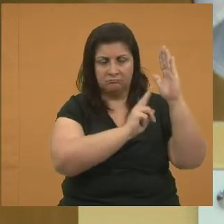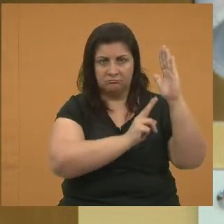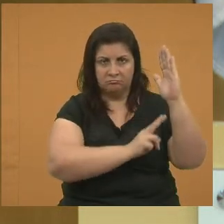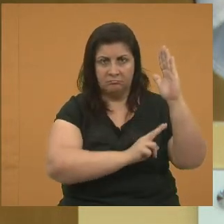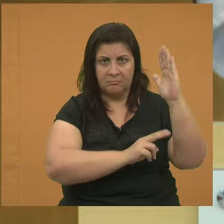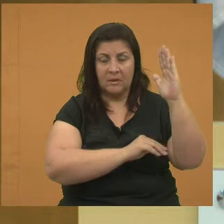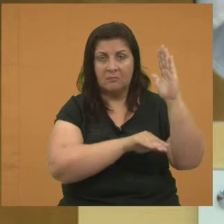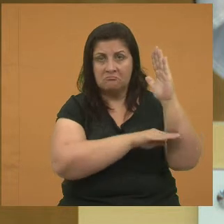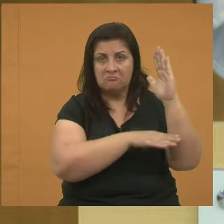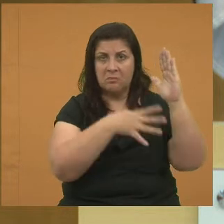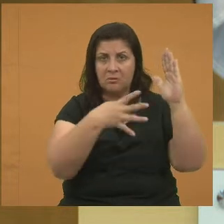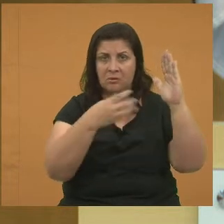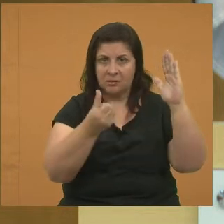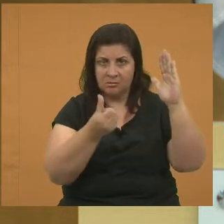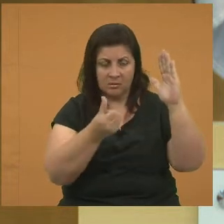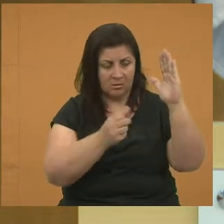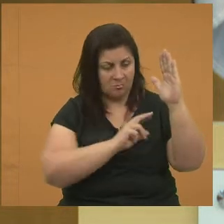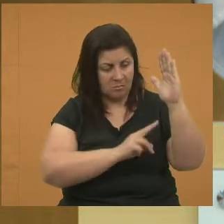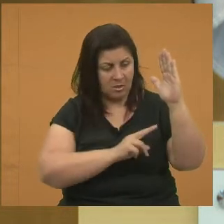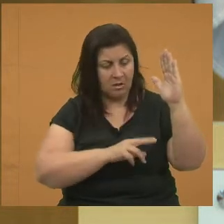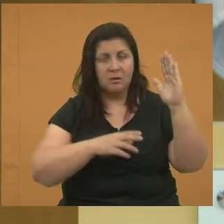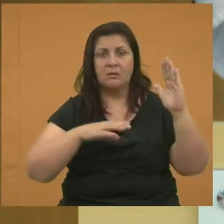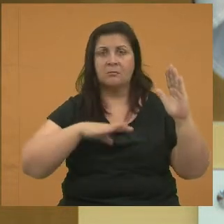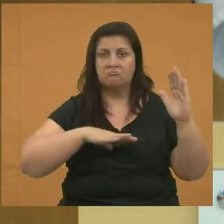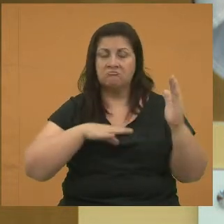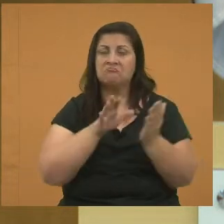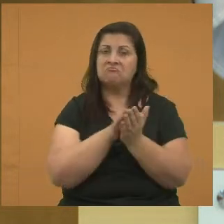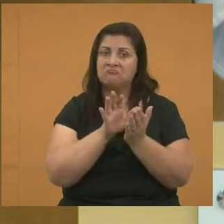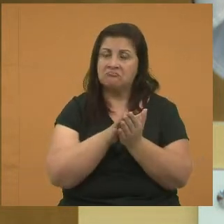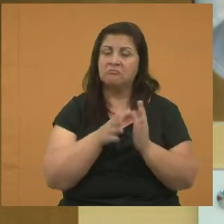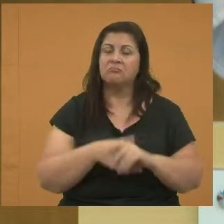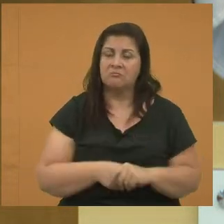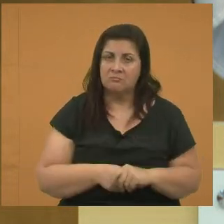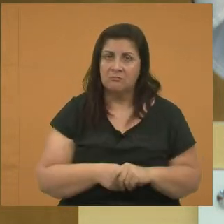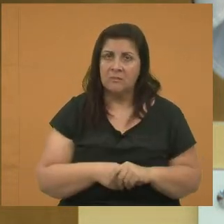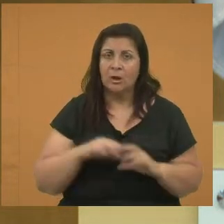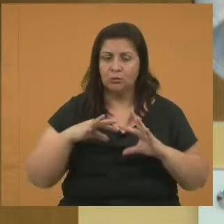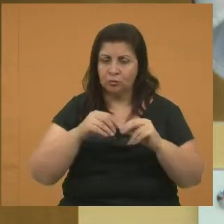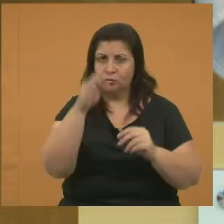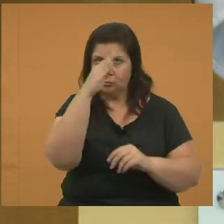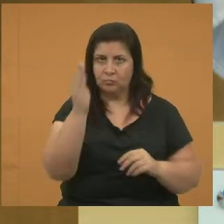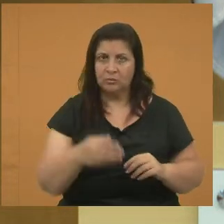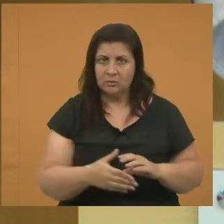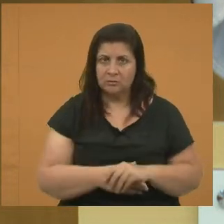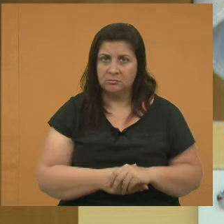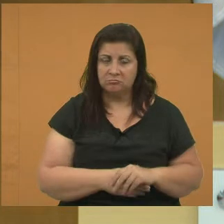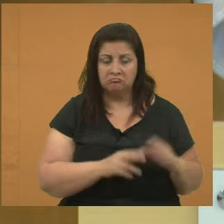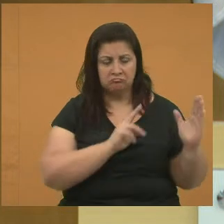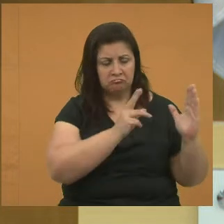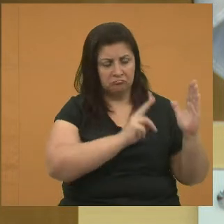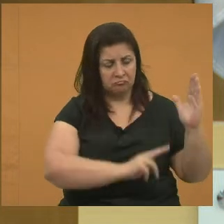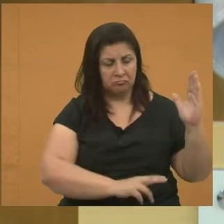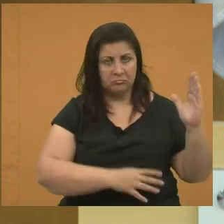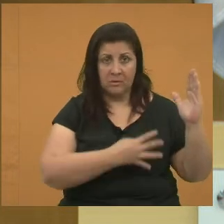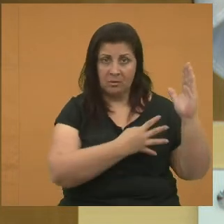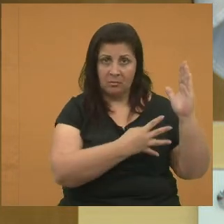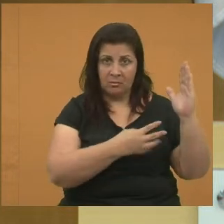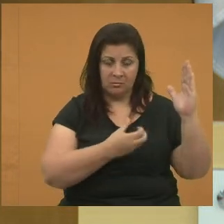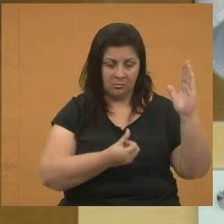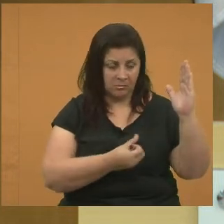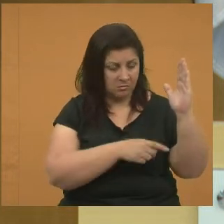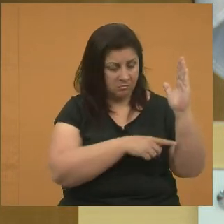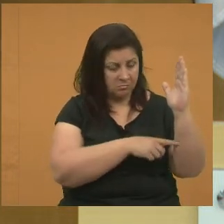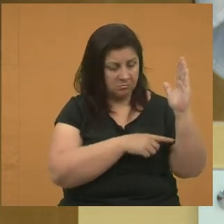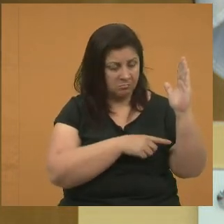Um país que tem mais de 5 mil cidades, Jacareí é a 46ª cidade. Tem que